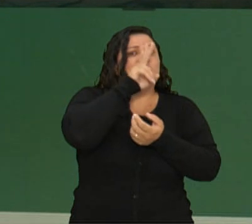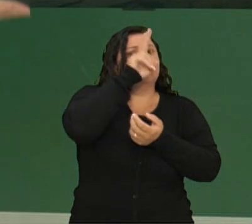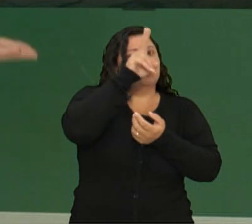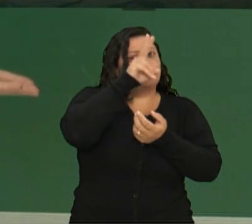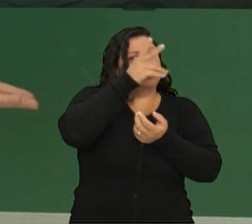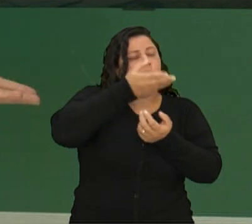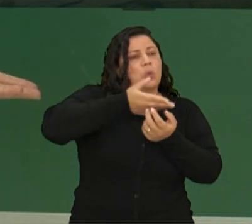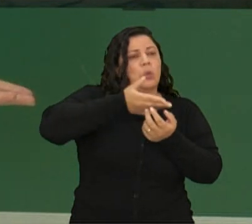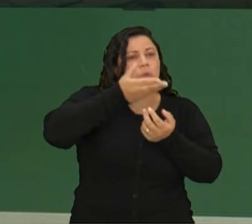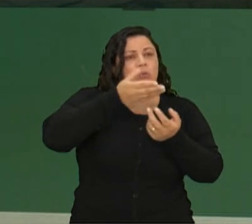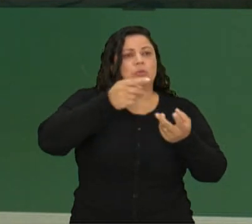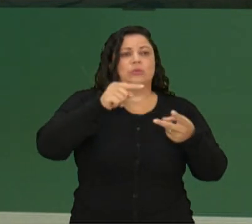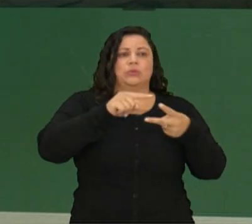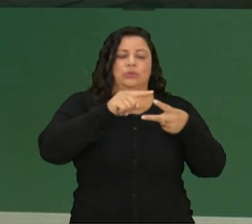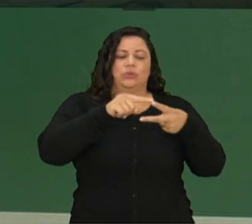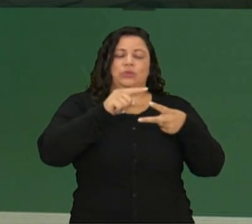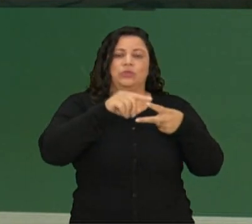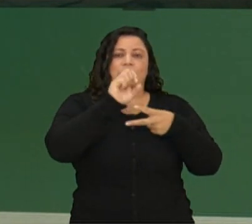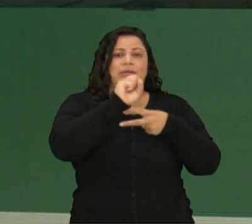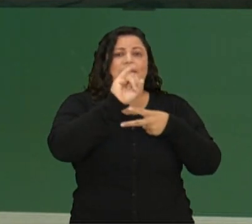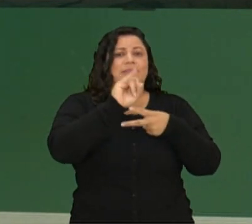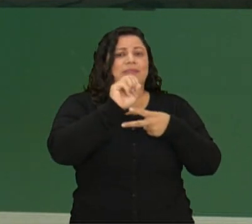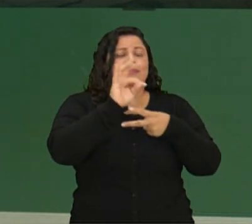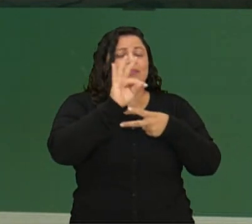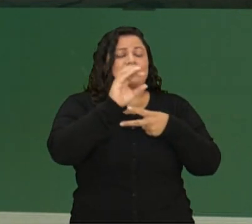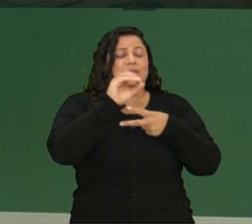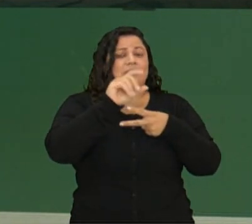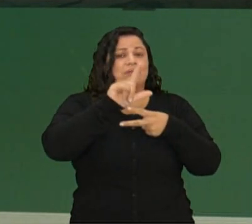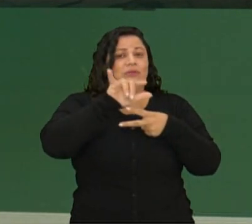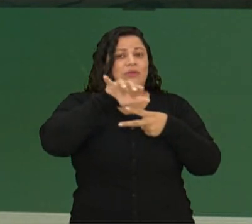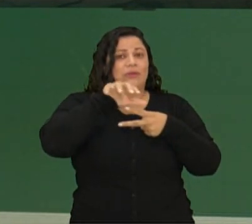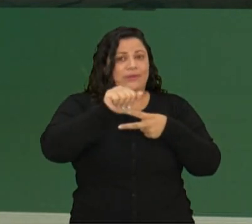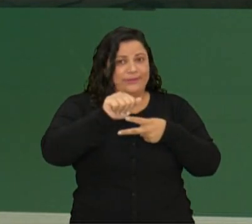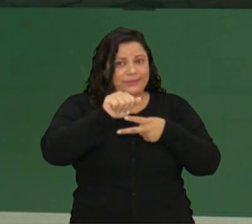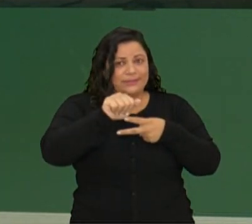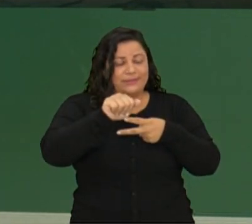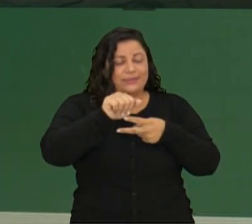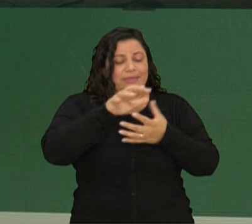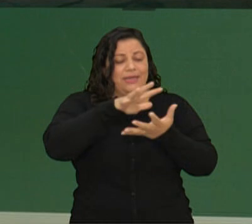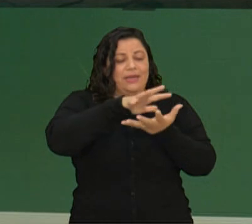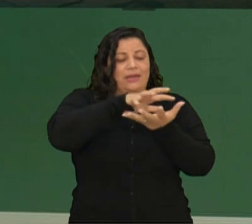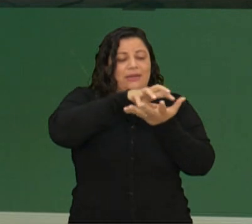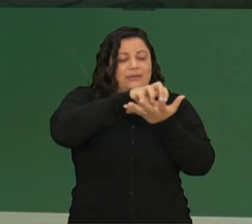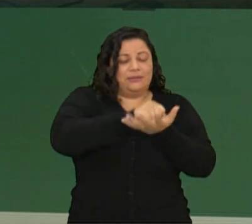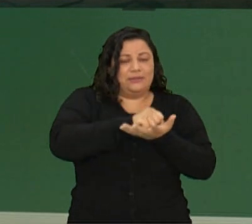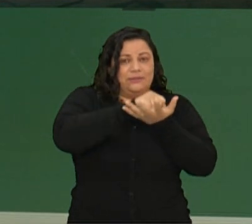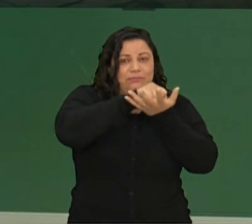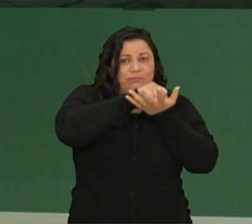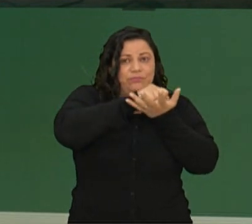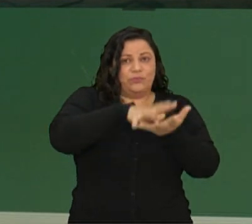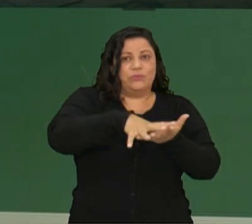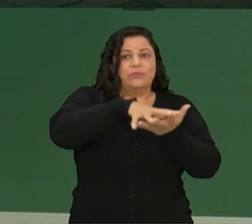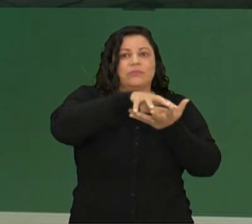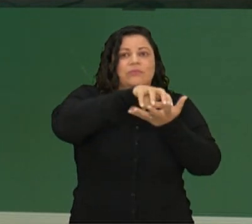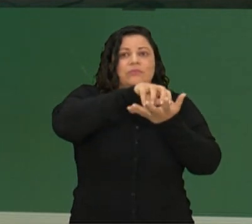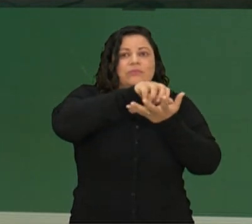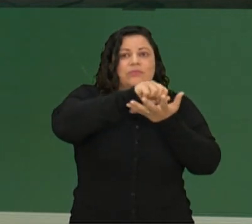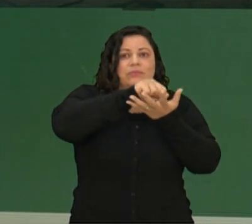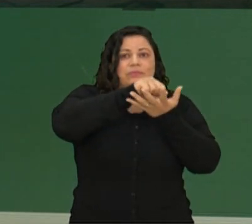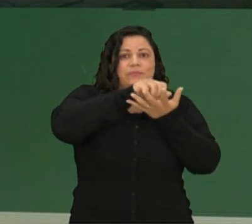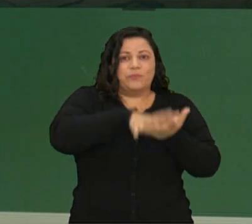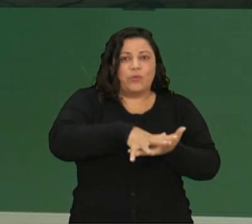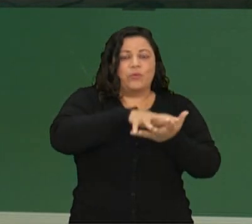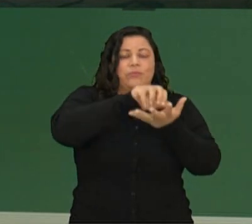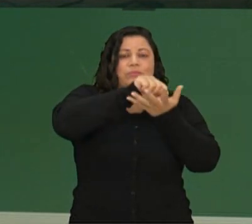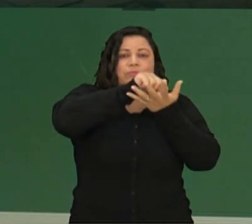arterial sistólica, porque é durante a sístole que o coração contrai e faz mais pressão, faz mais força, que